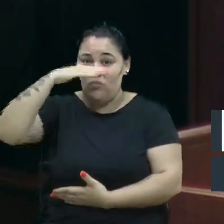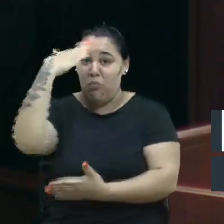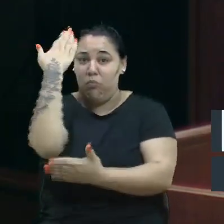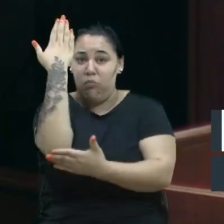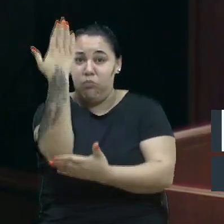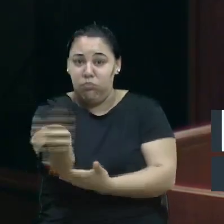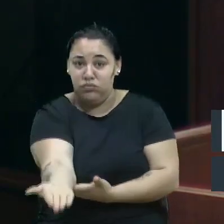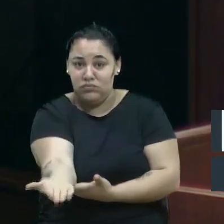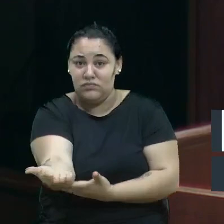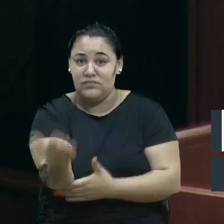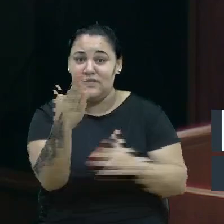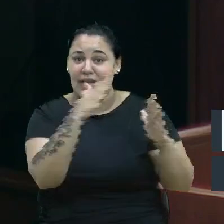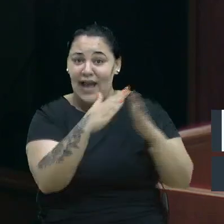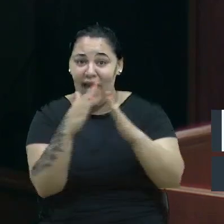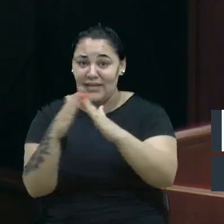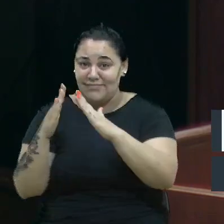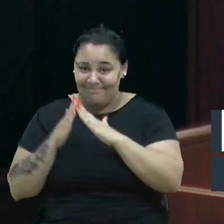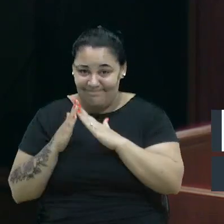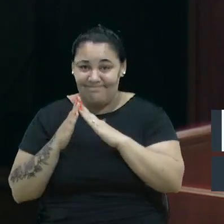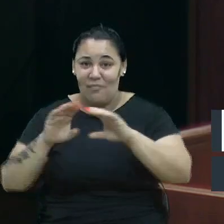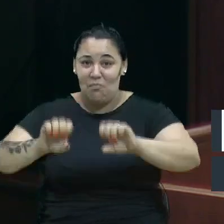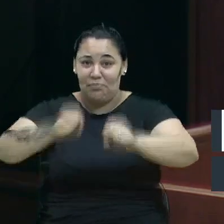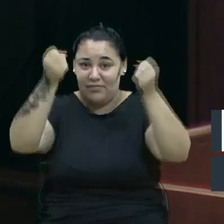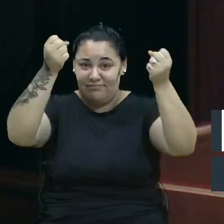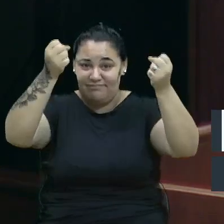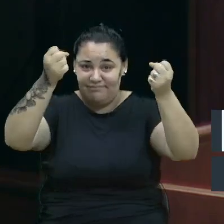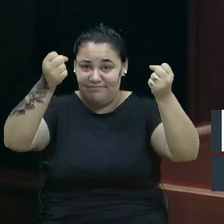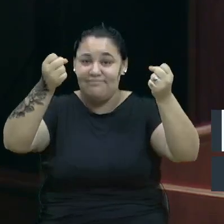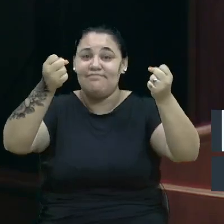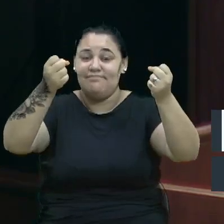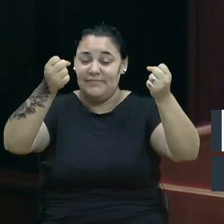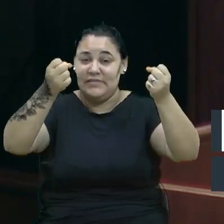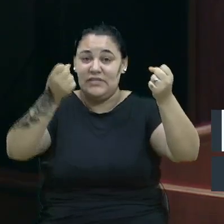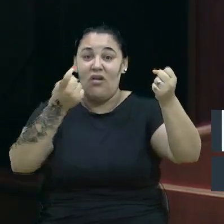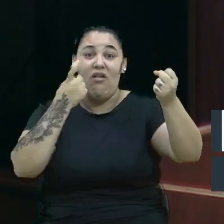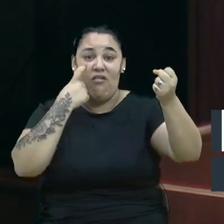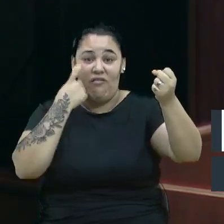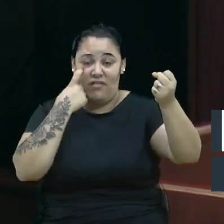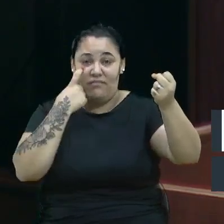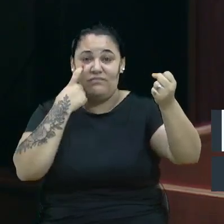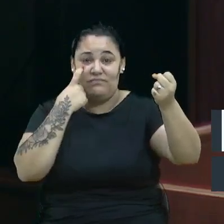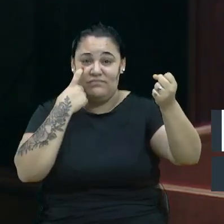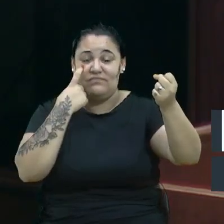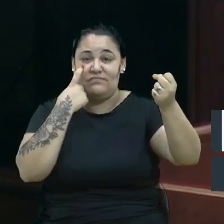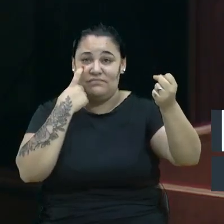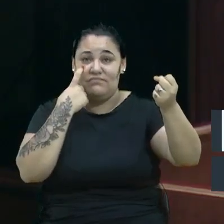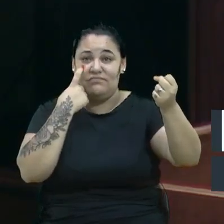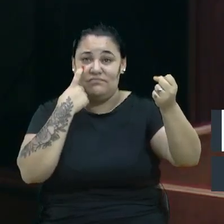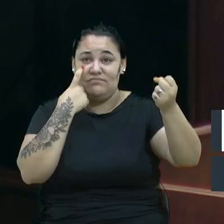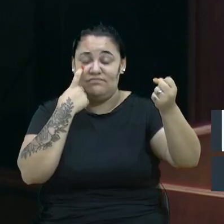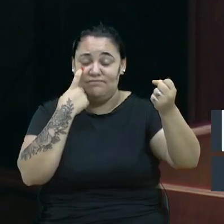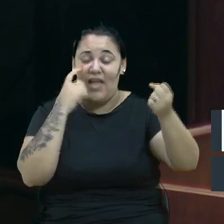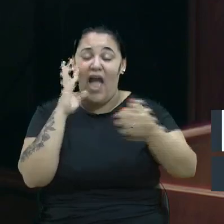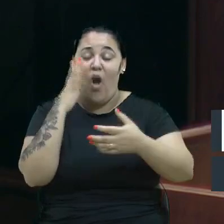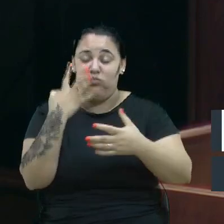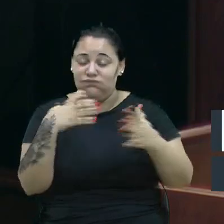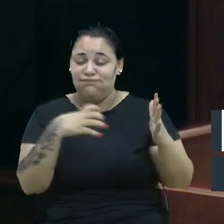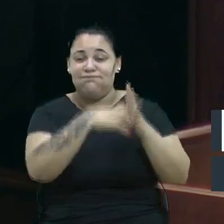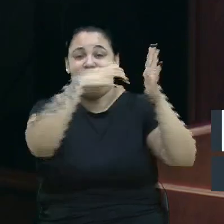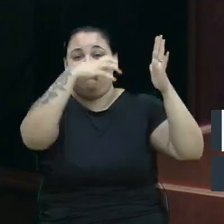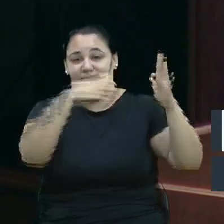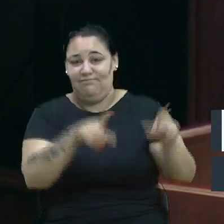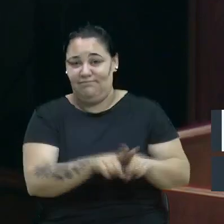das casas. Então a gente vê que está causando